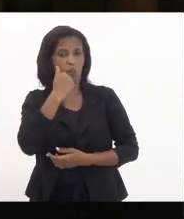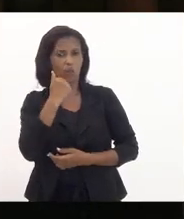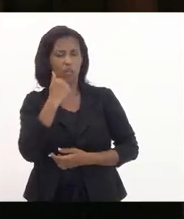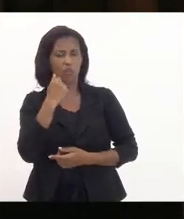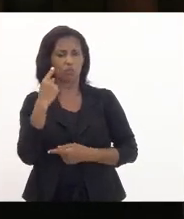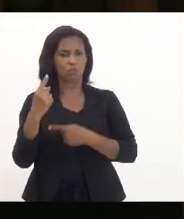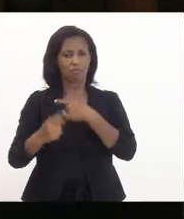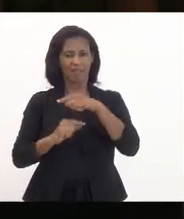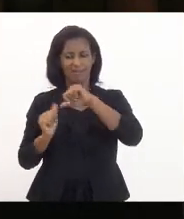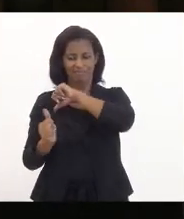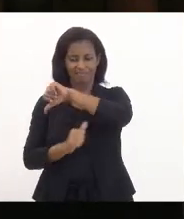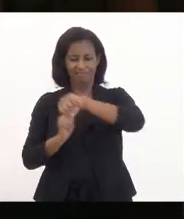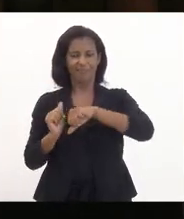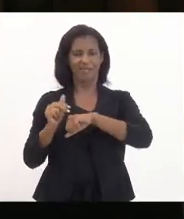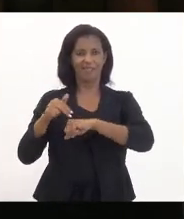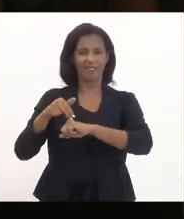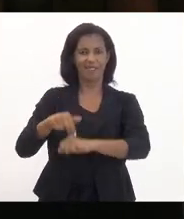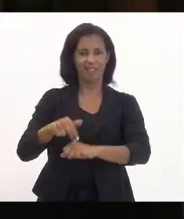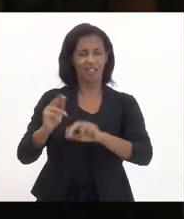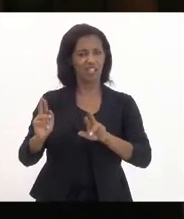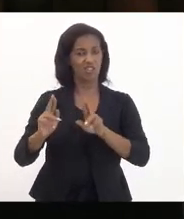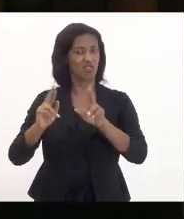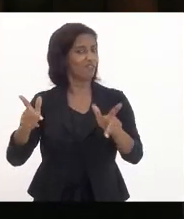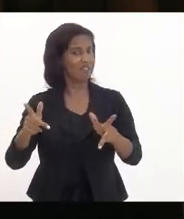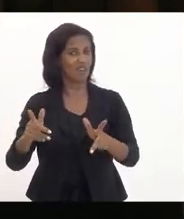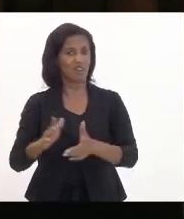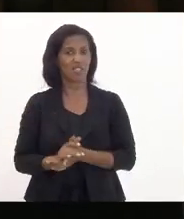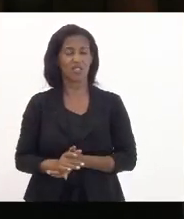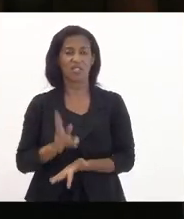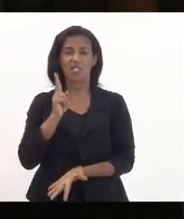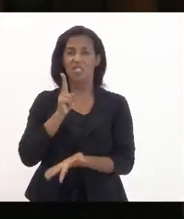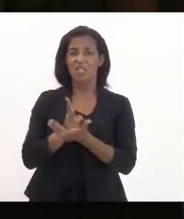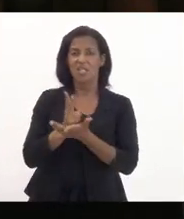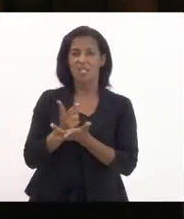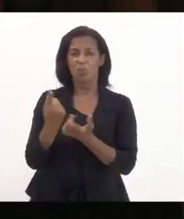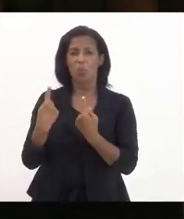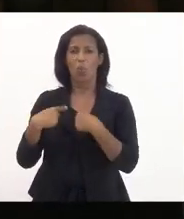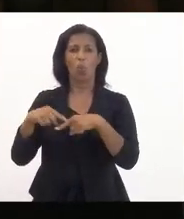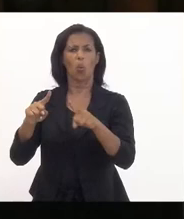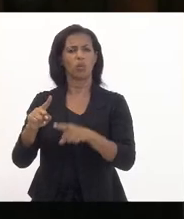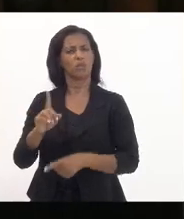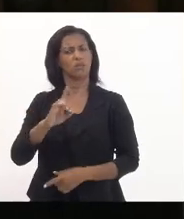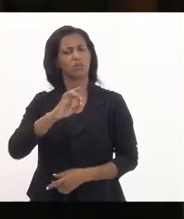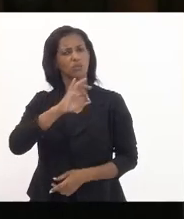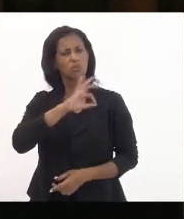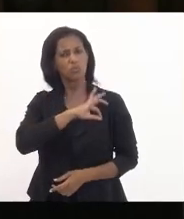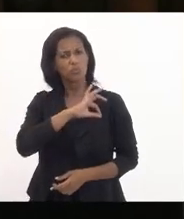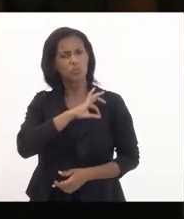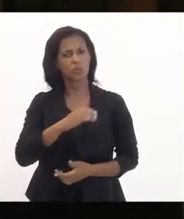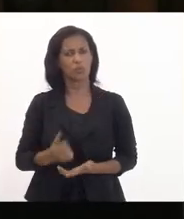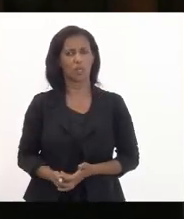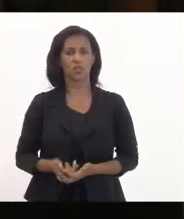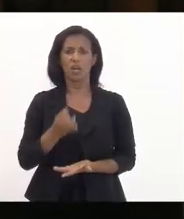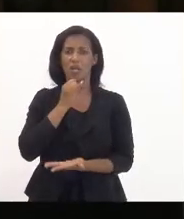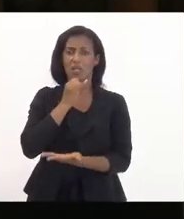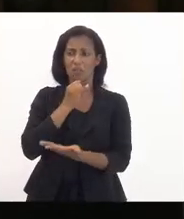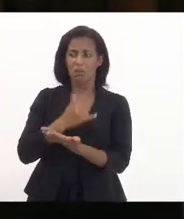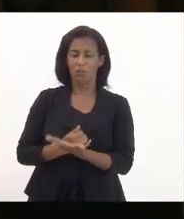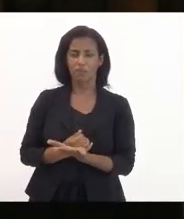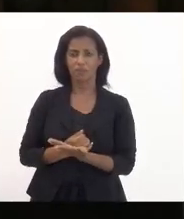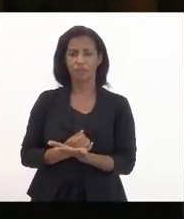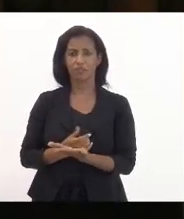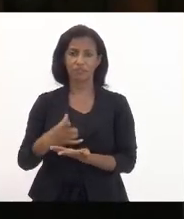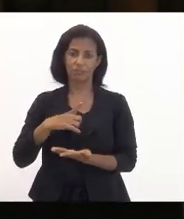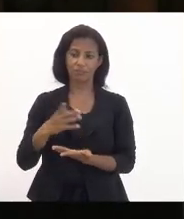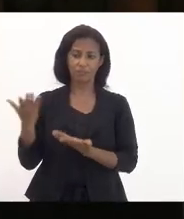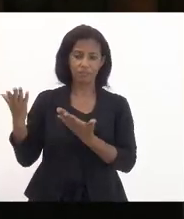a narrativa que vão levar para fora é outra, totalmente deturpada, e sempre de afronta aos nossos policiais. A exemplo do que aconteceu agora. Tivemos